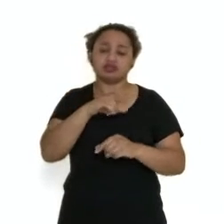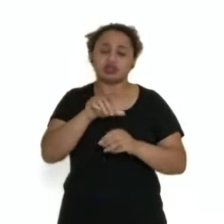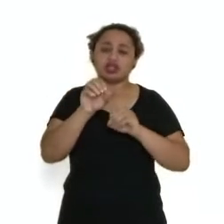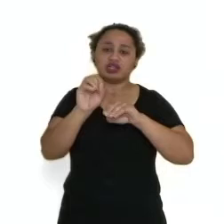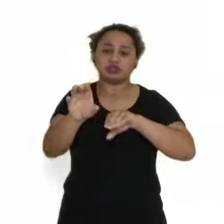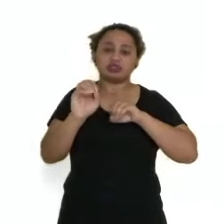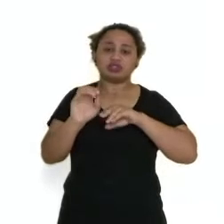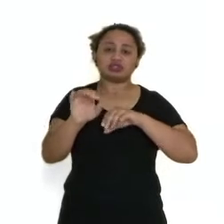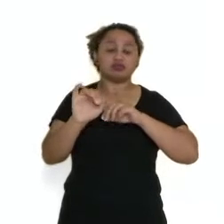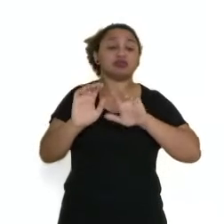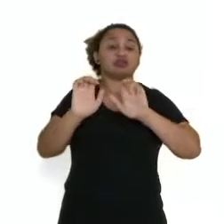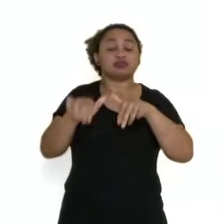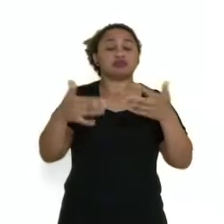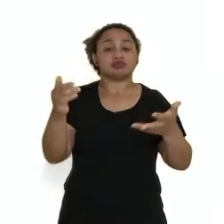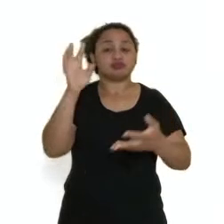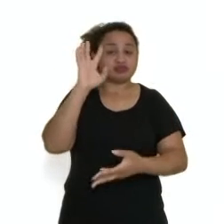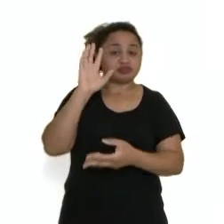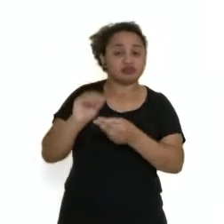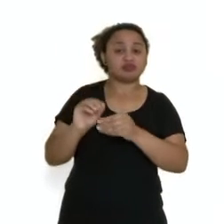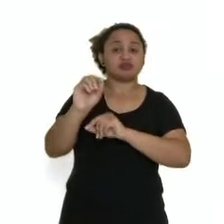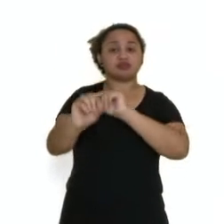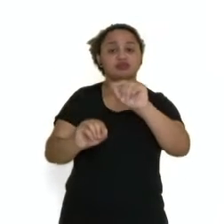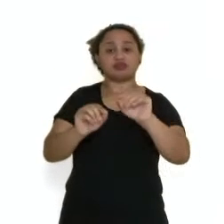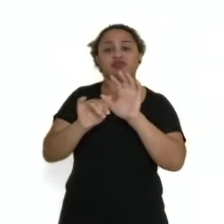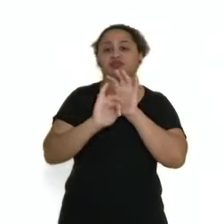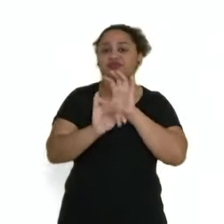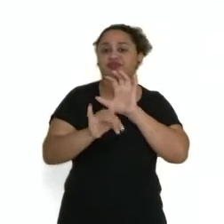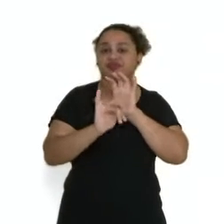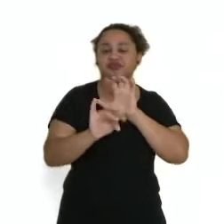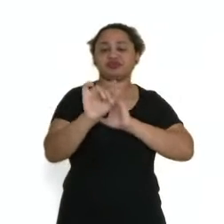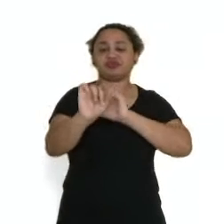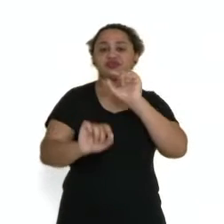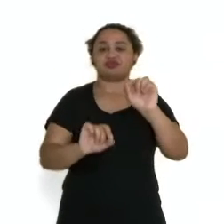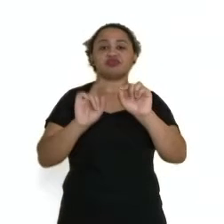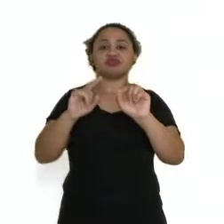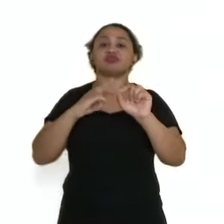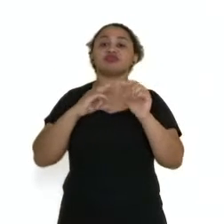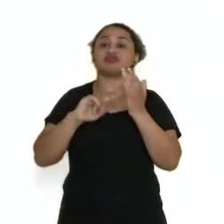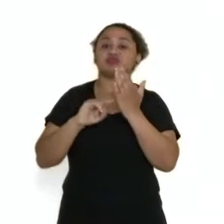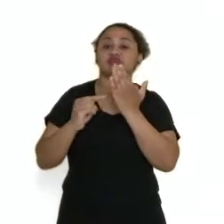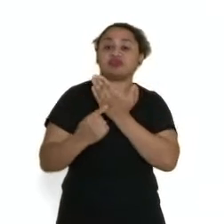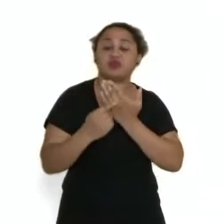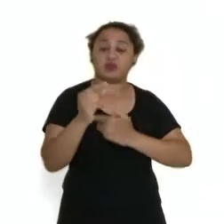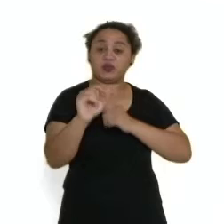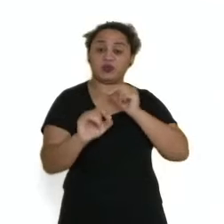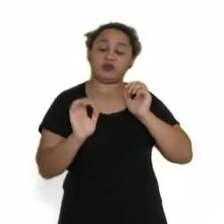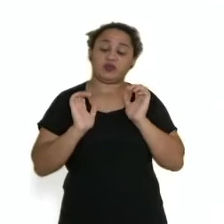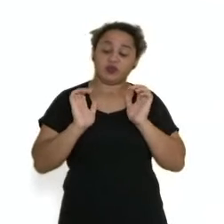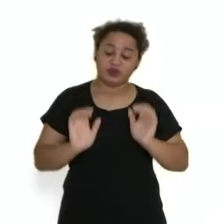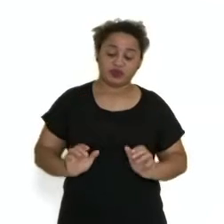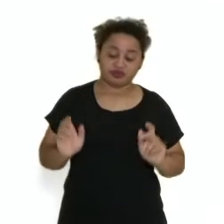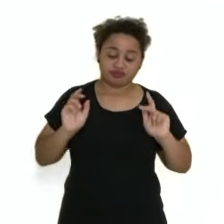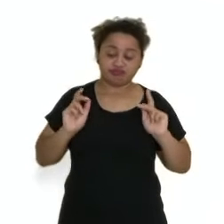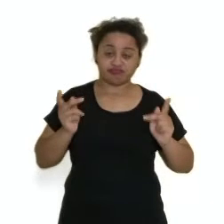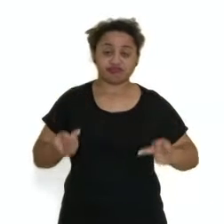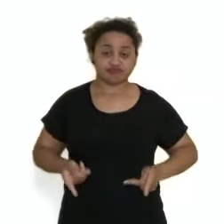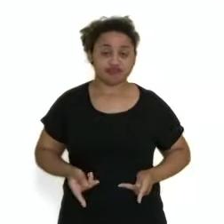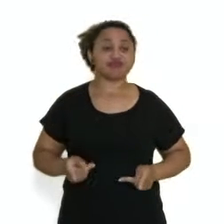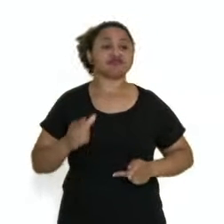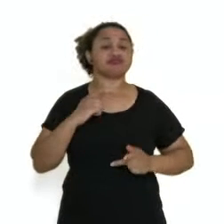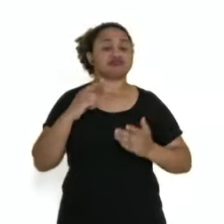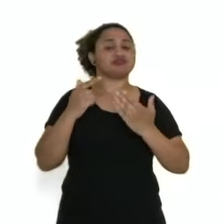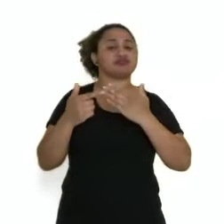nós podemos concluir que a fábula sempre faz uma metáfora para comportamentos humanos e tem